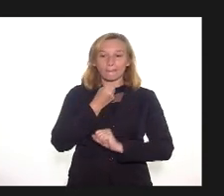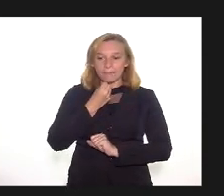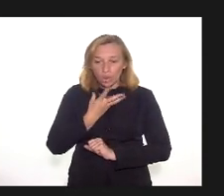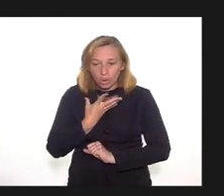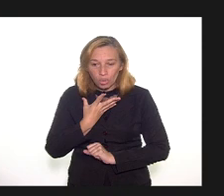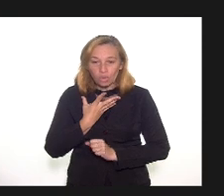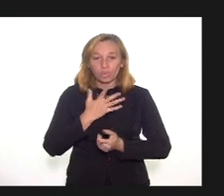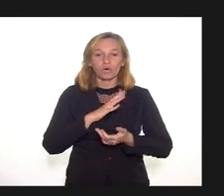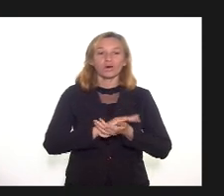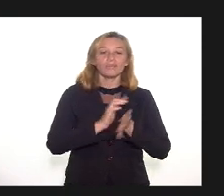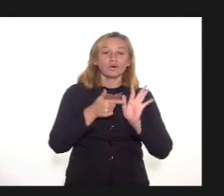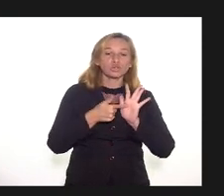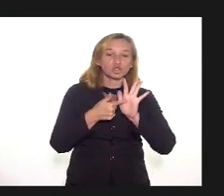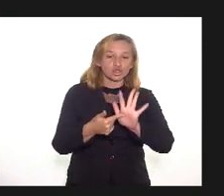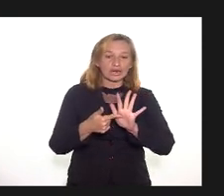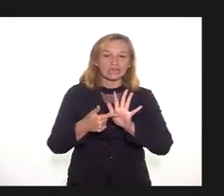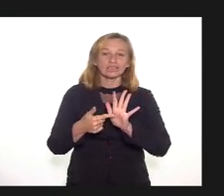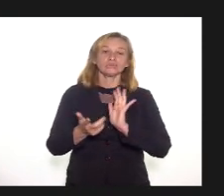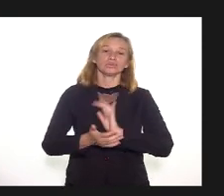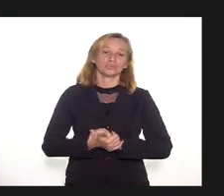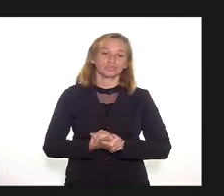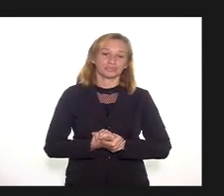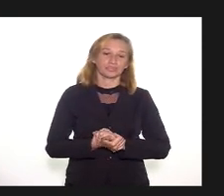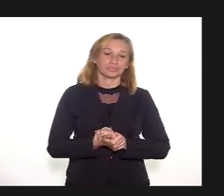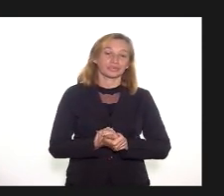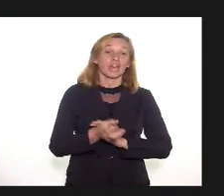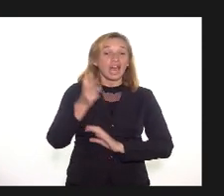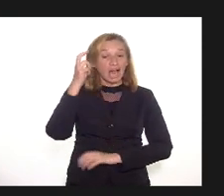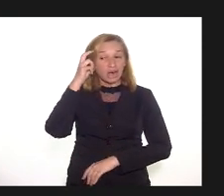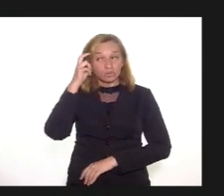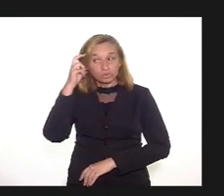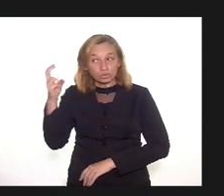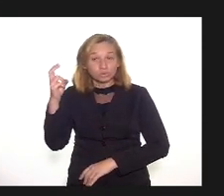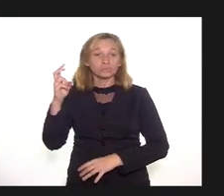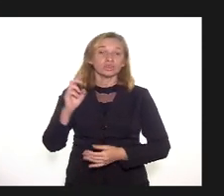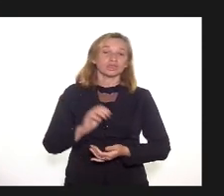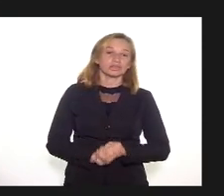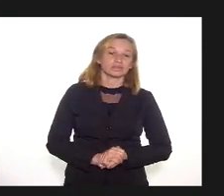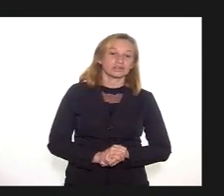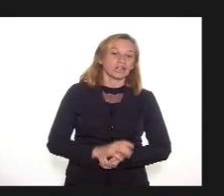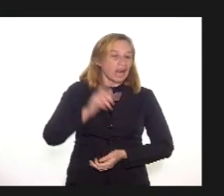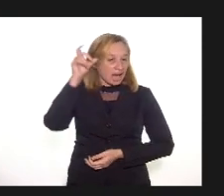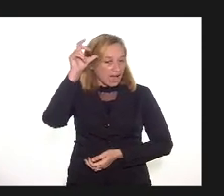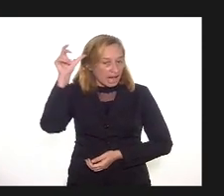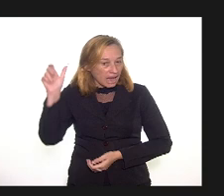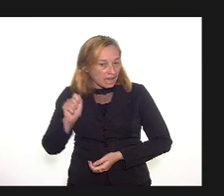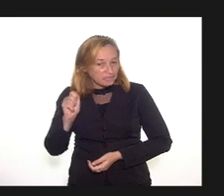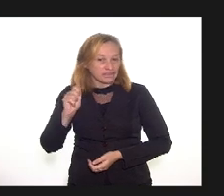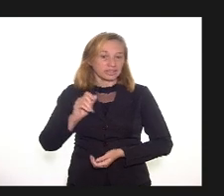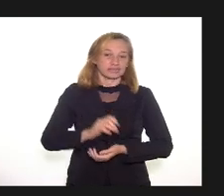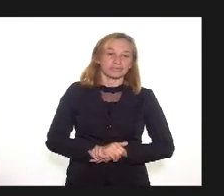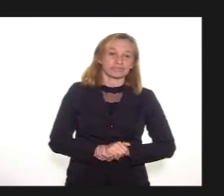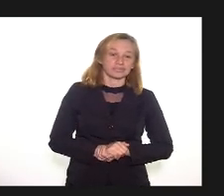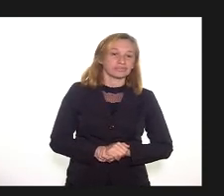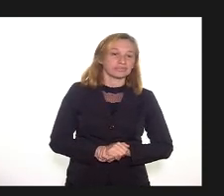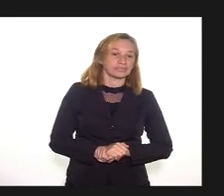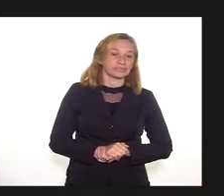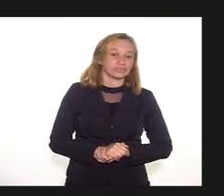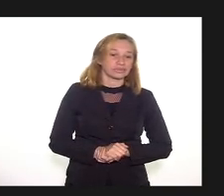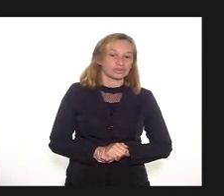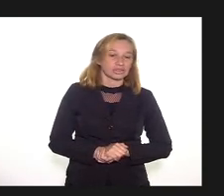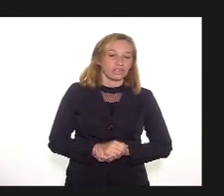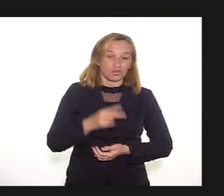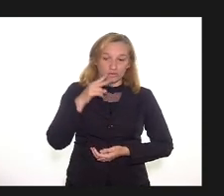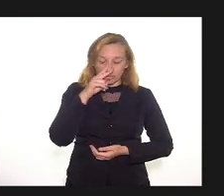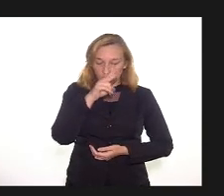mostrando a presença da cultura afro de forma muito